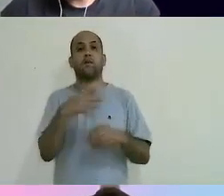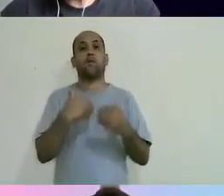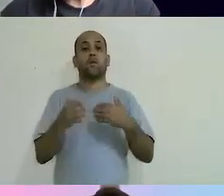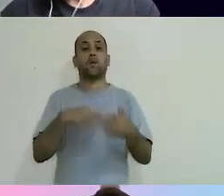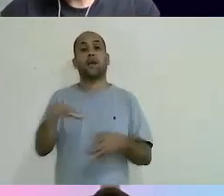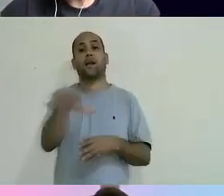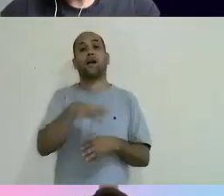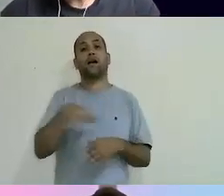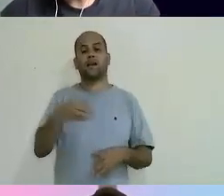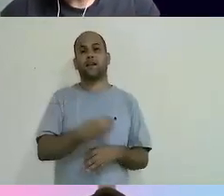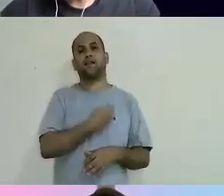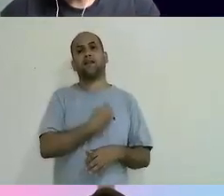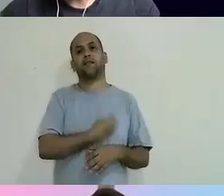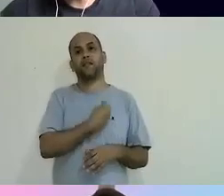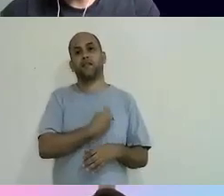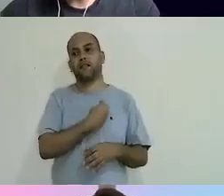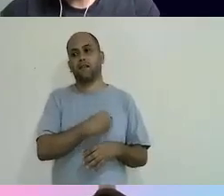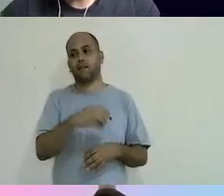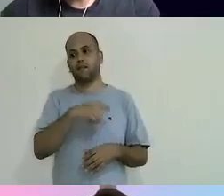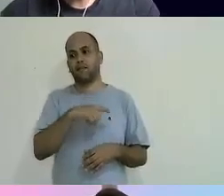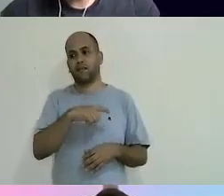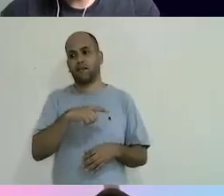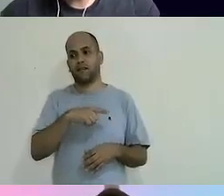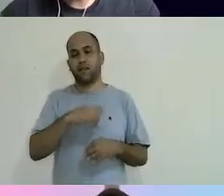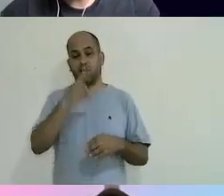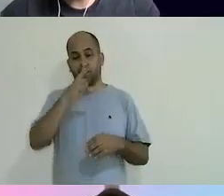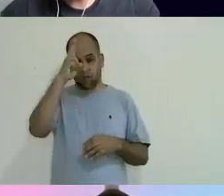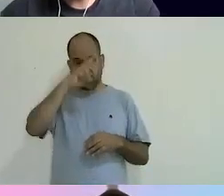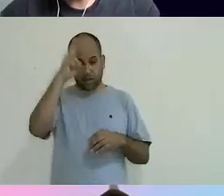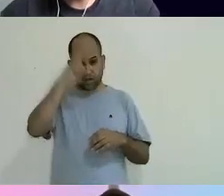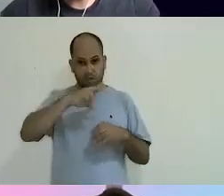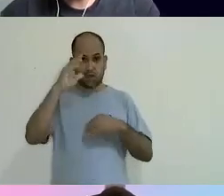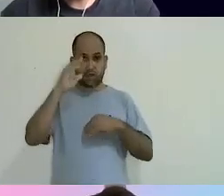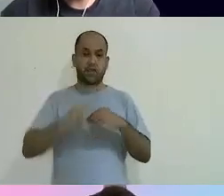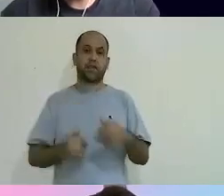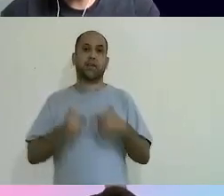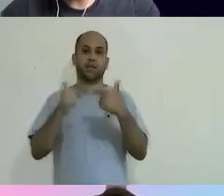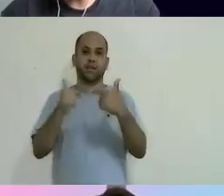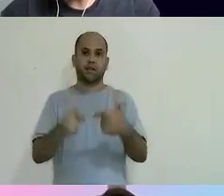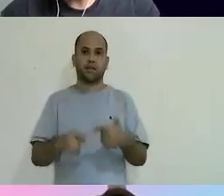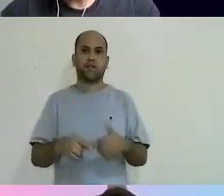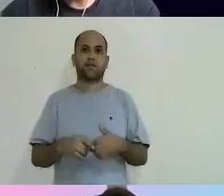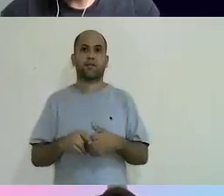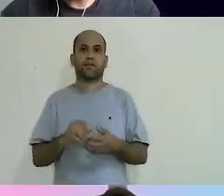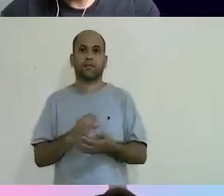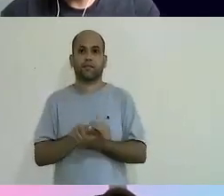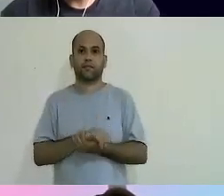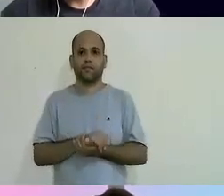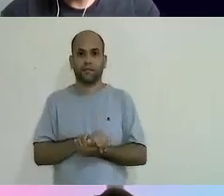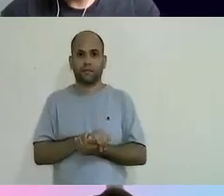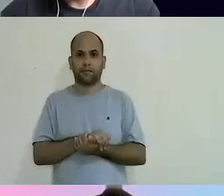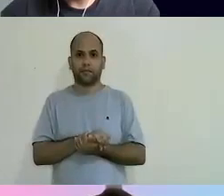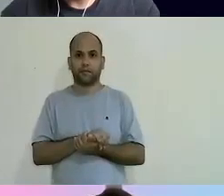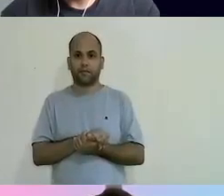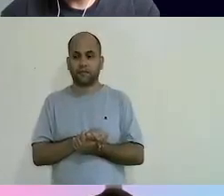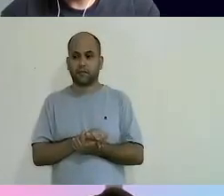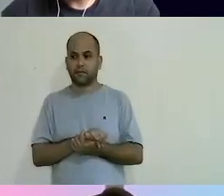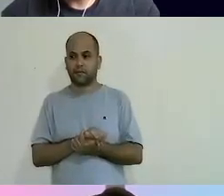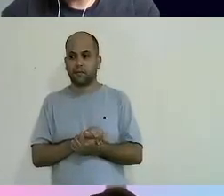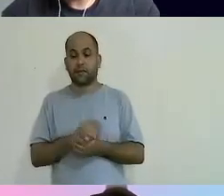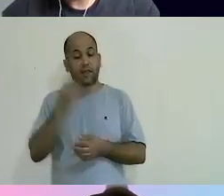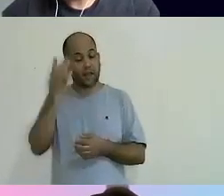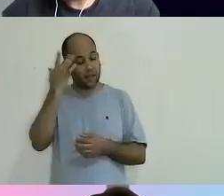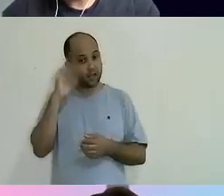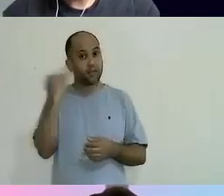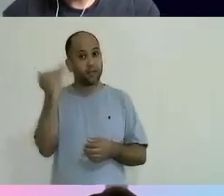E a informação eu acho que a gente tem em grande quantidade para a gente conseguir fazer essa tomada de decisão. E aí eu acho que é bacana também,